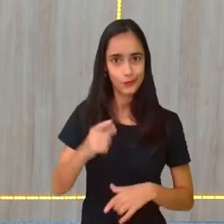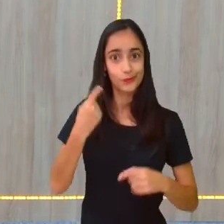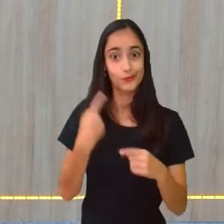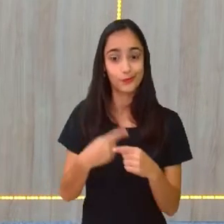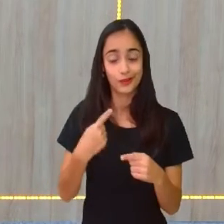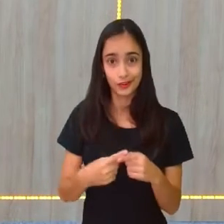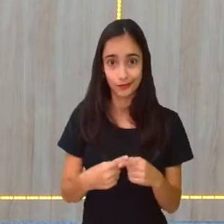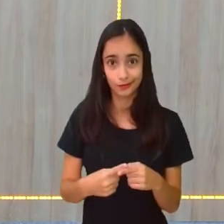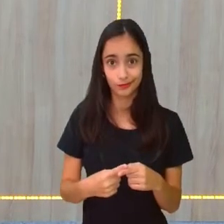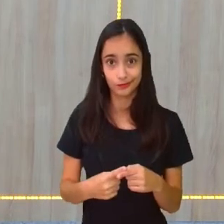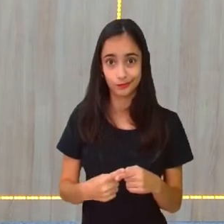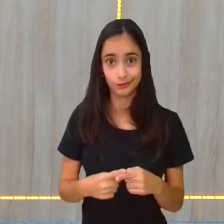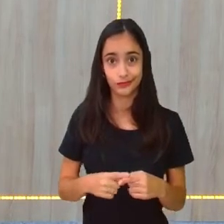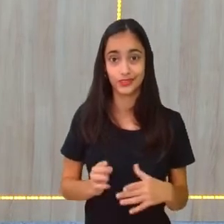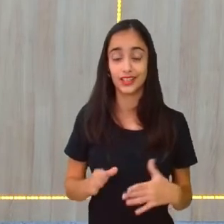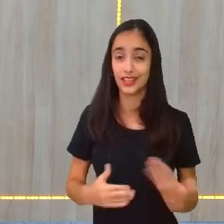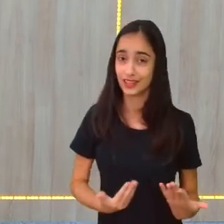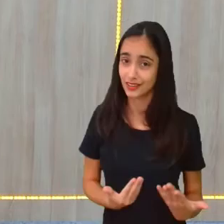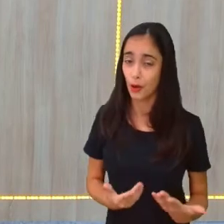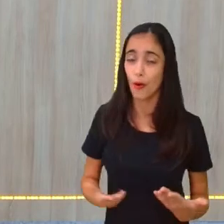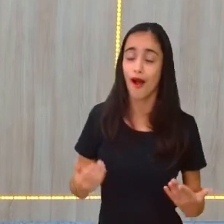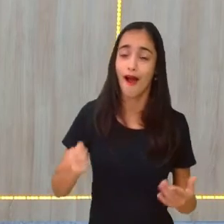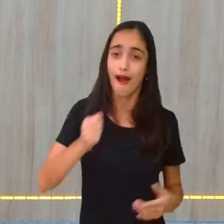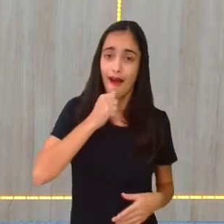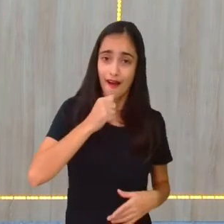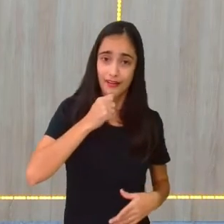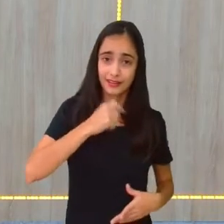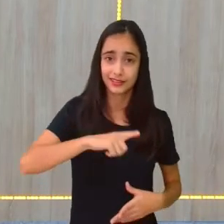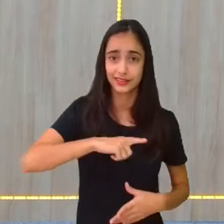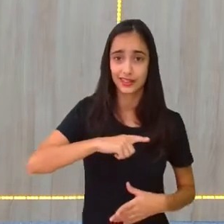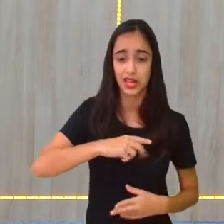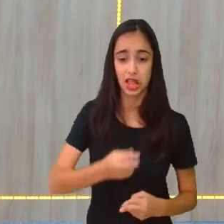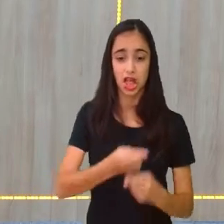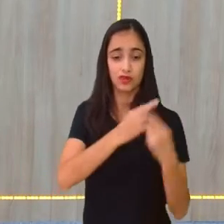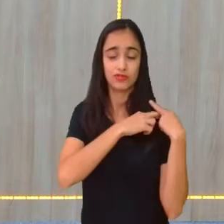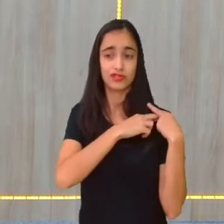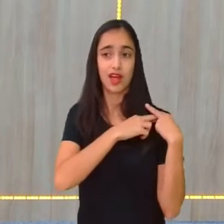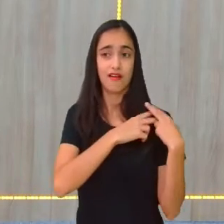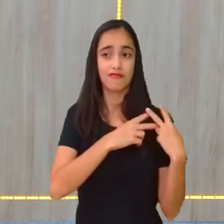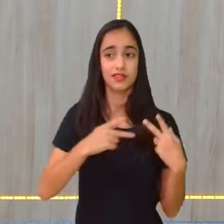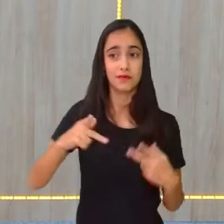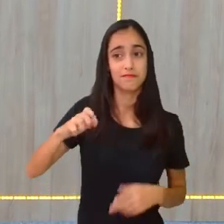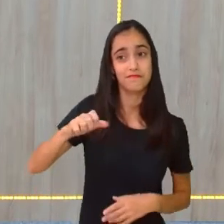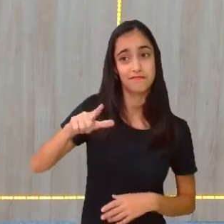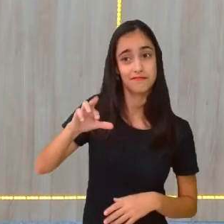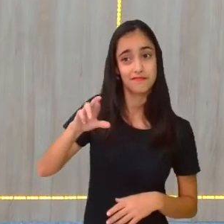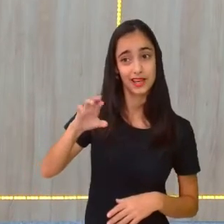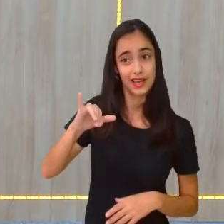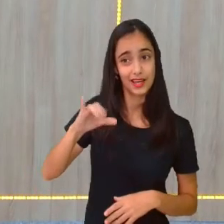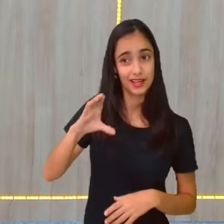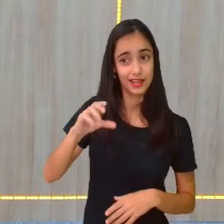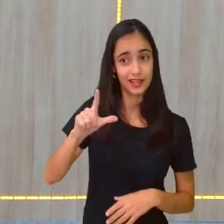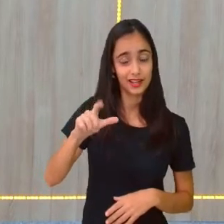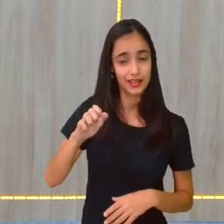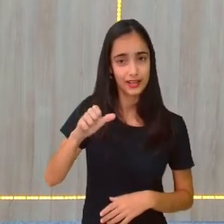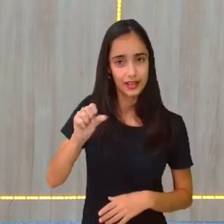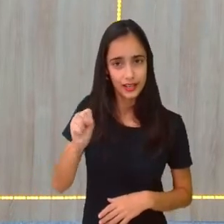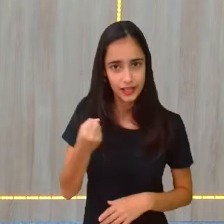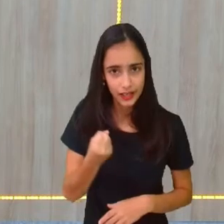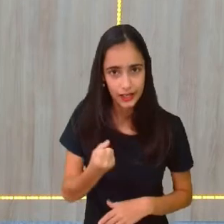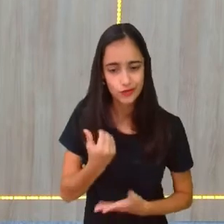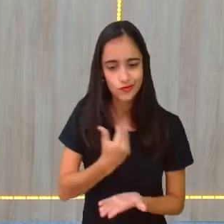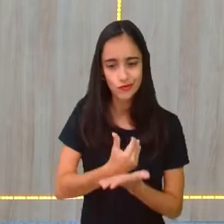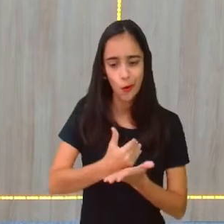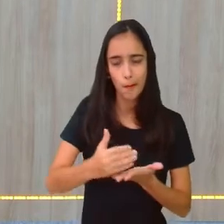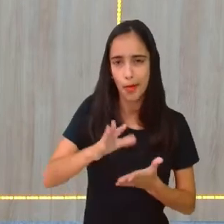quando, ainda sob a liderança de Péricles, eu disse a vocês que Atenas começa a pegar aqueles tributos,